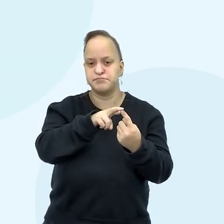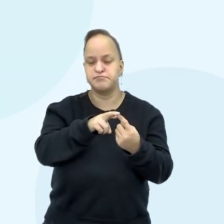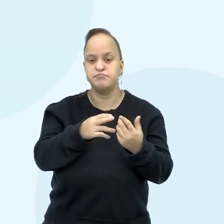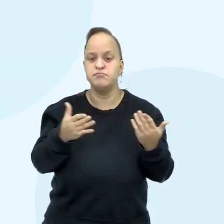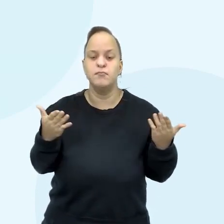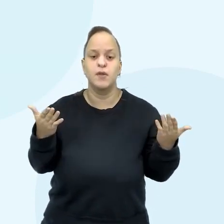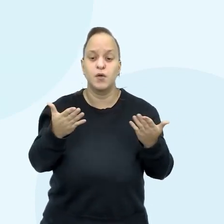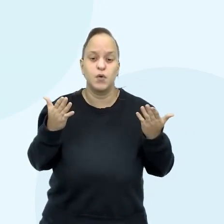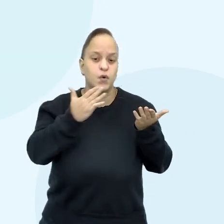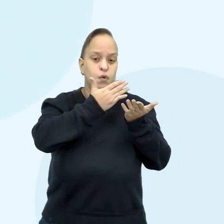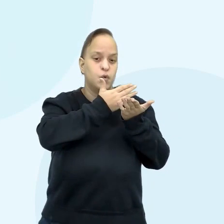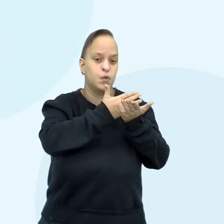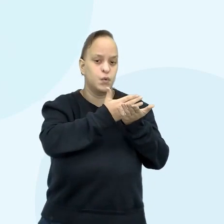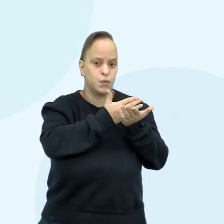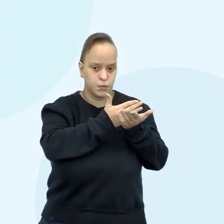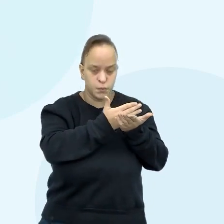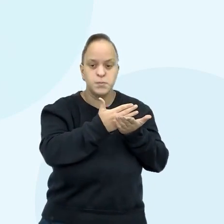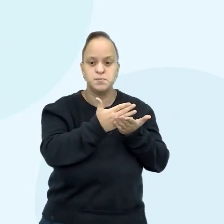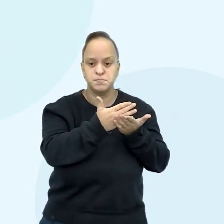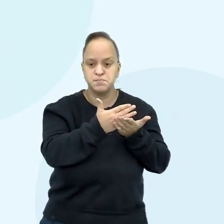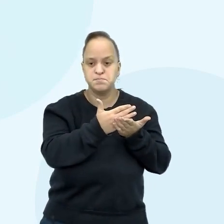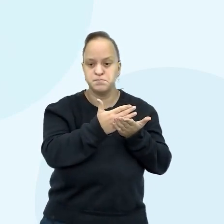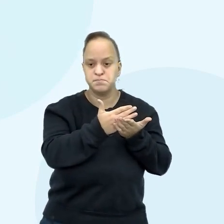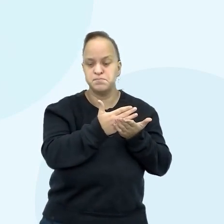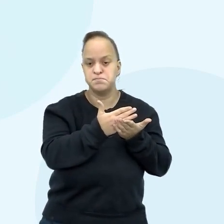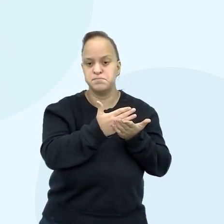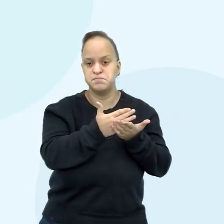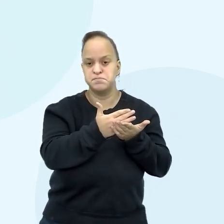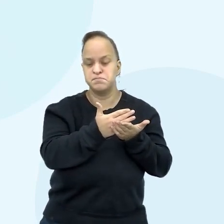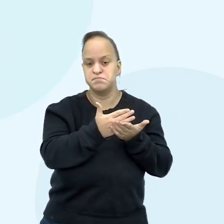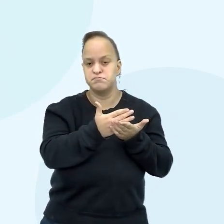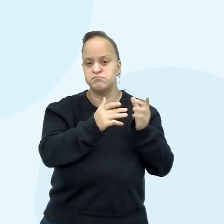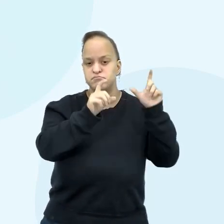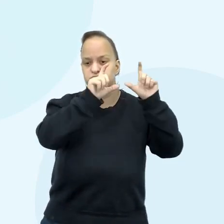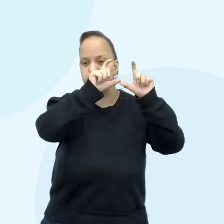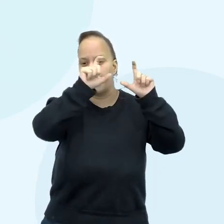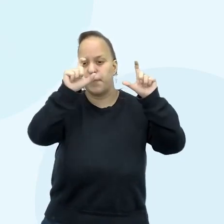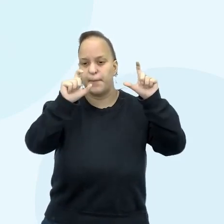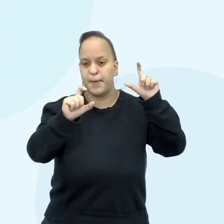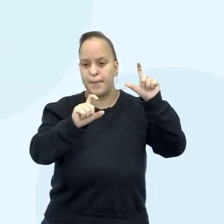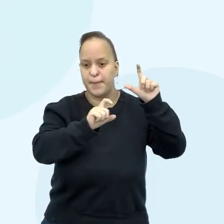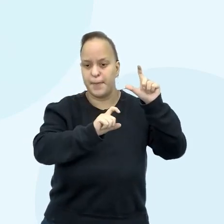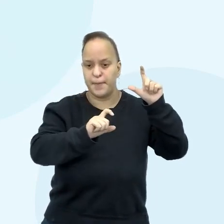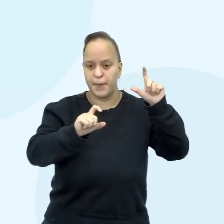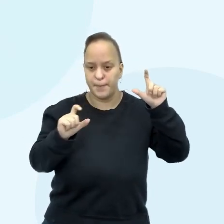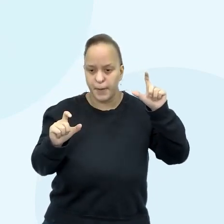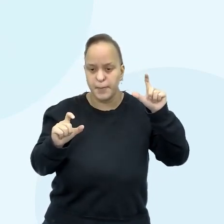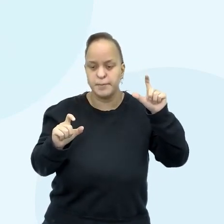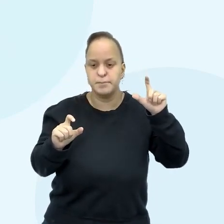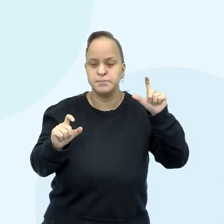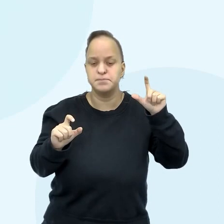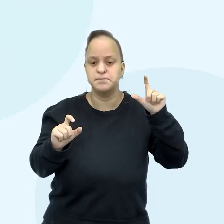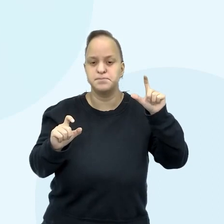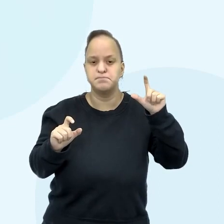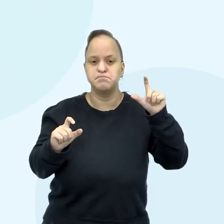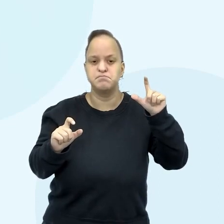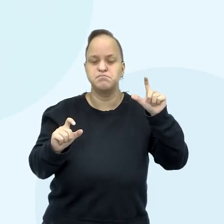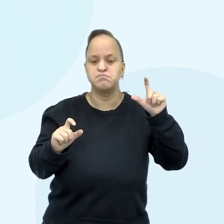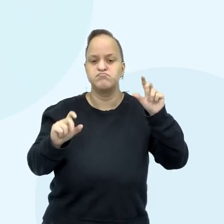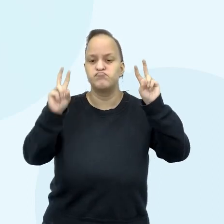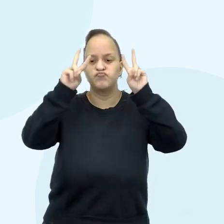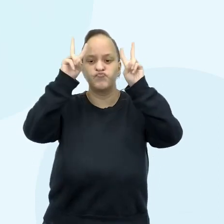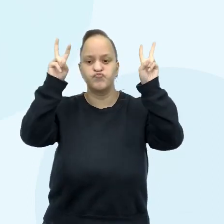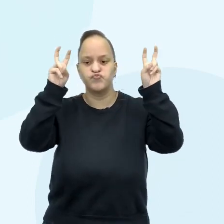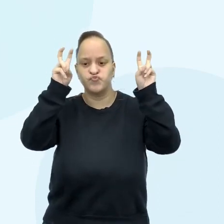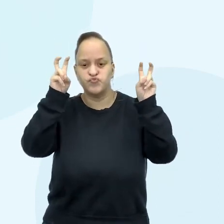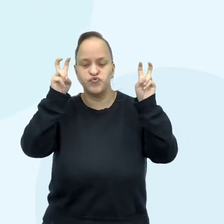nossa introdução, né? Bom, aqui nessa nossa introdução nós colocamos o decaimento, né, radioativo e os